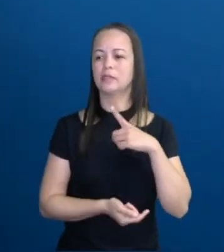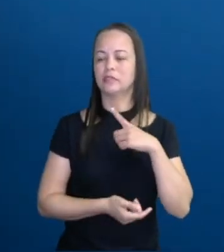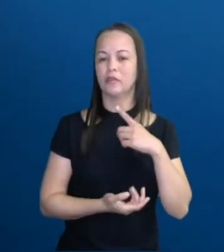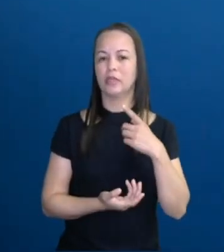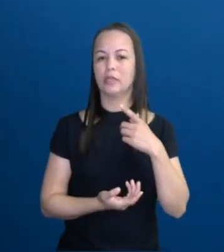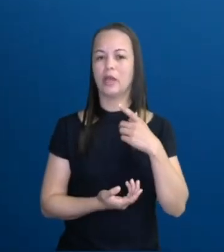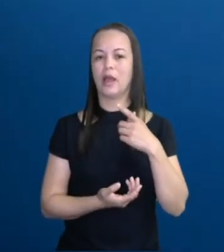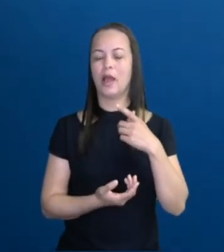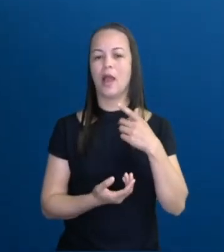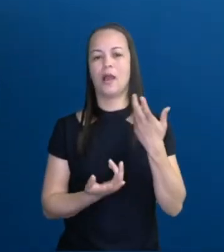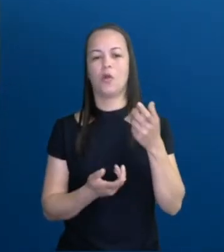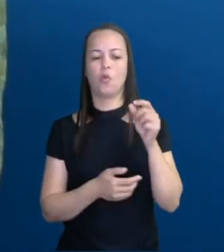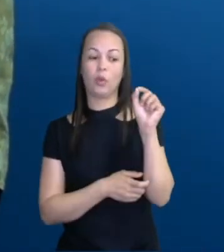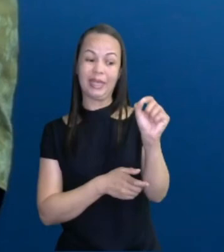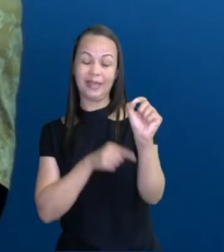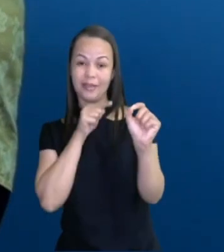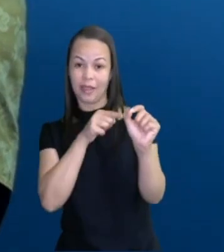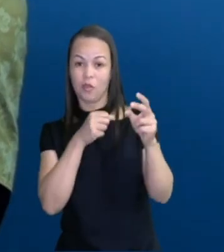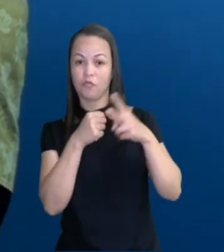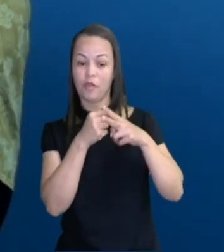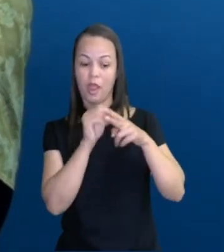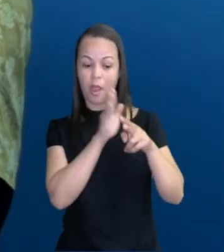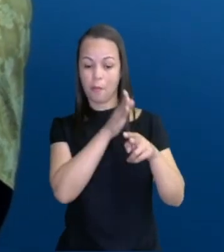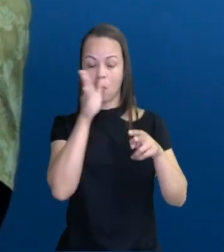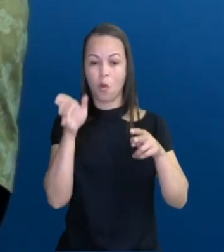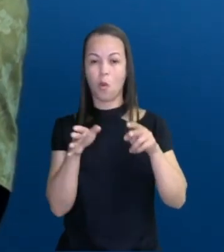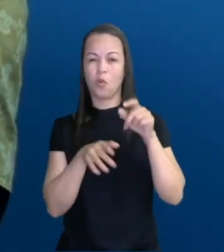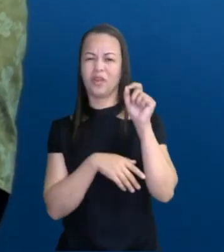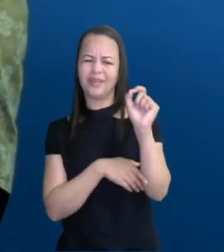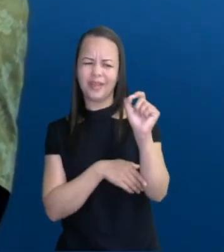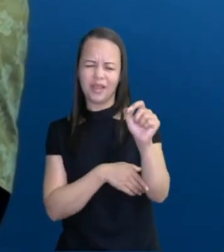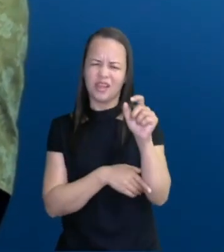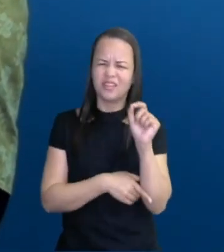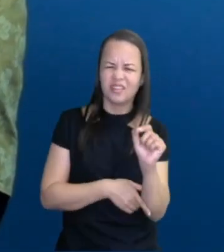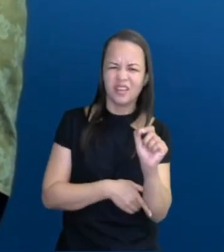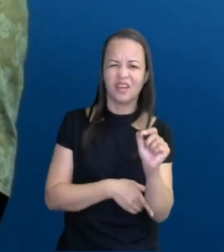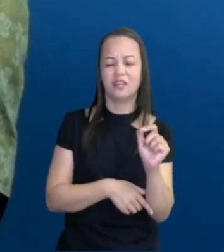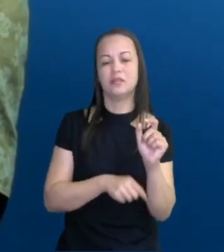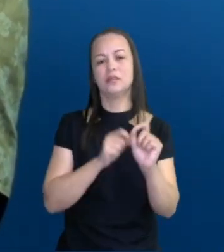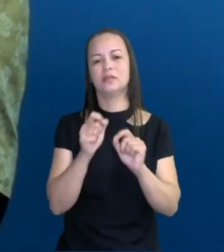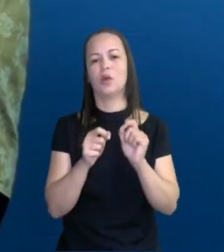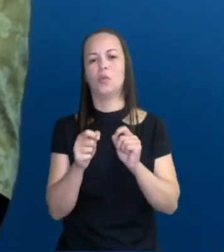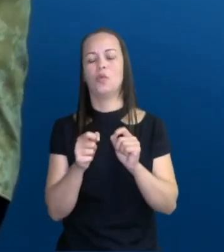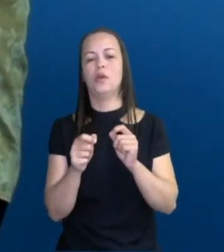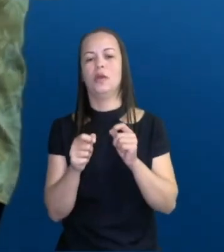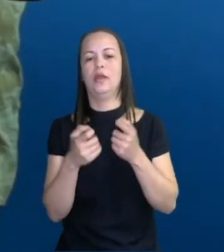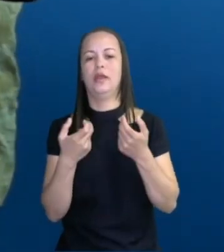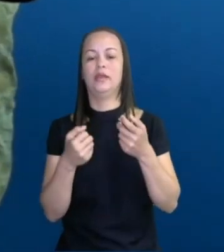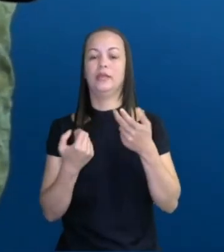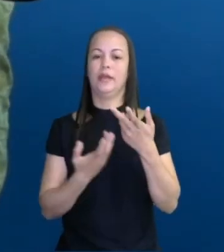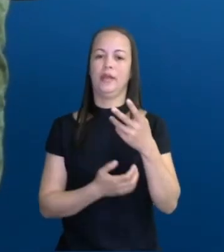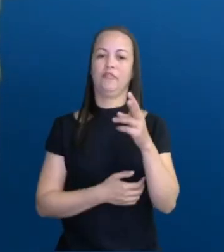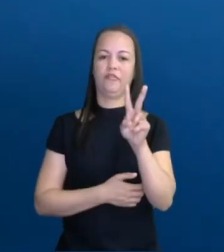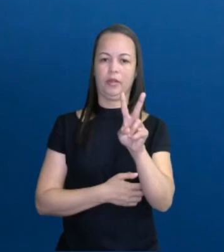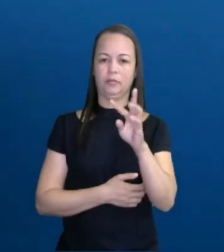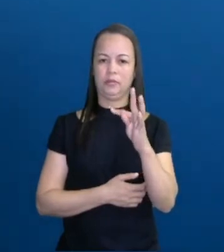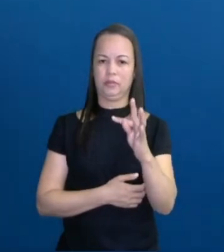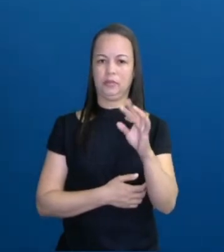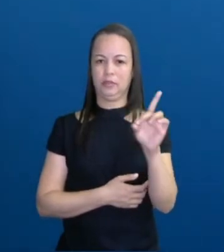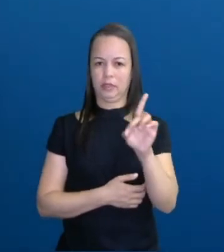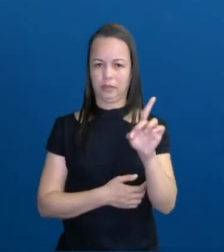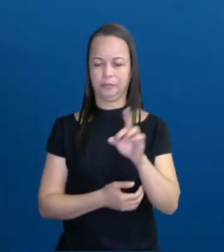pergunta o que após um verbo, ou então quem, ele é transitivo direto.